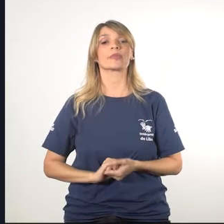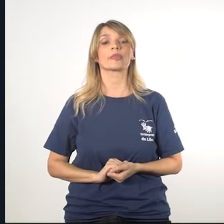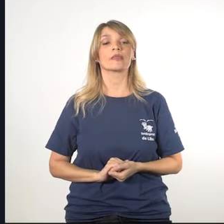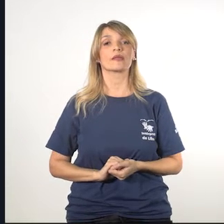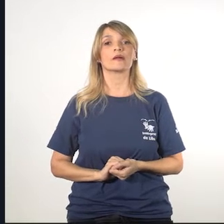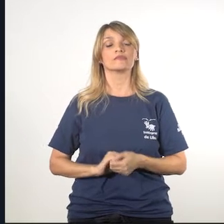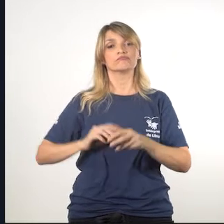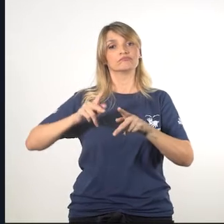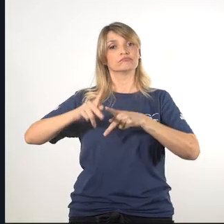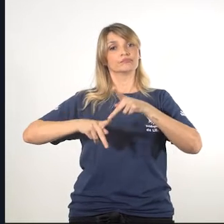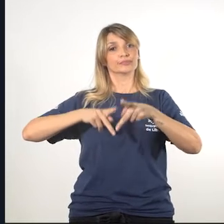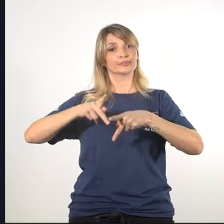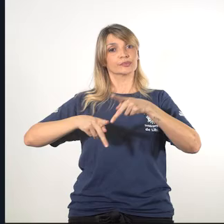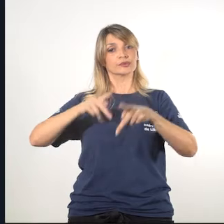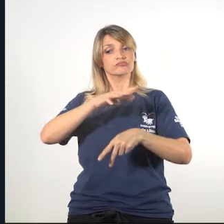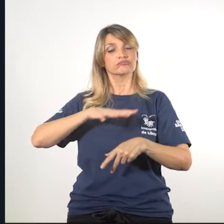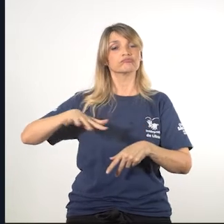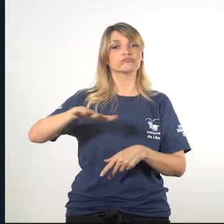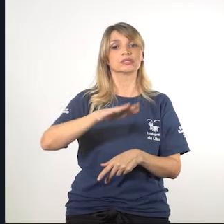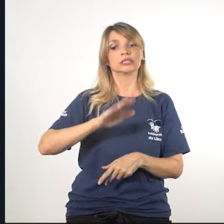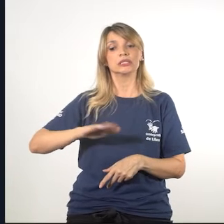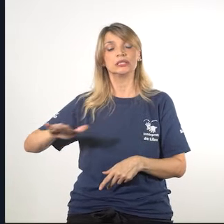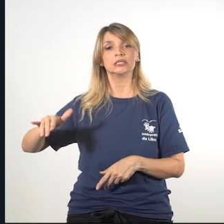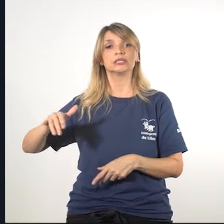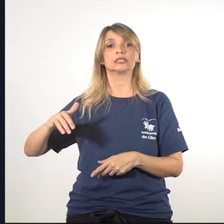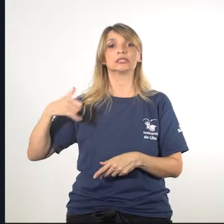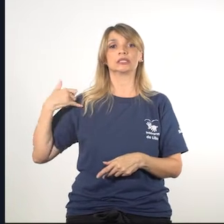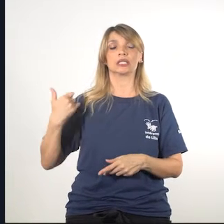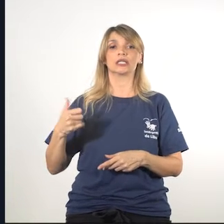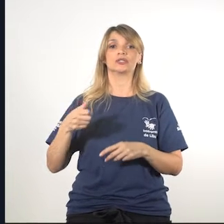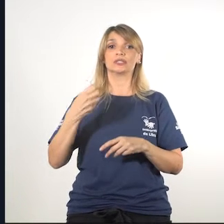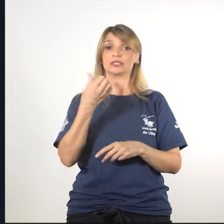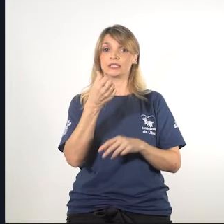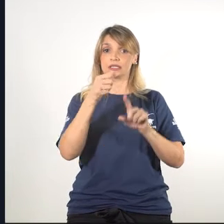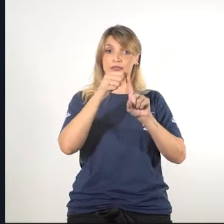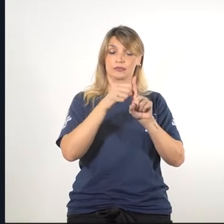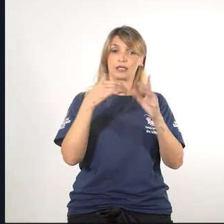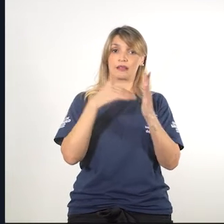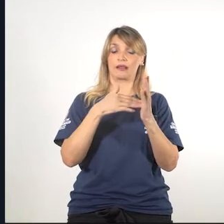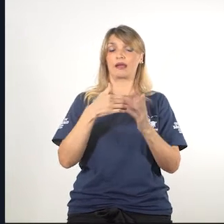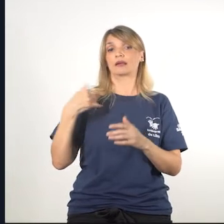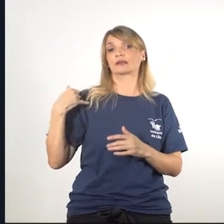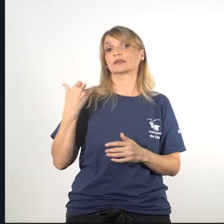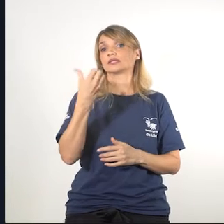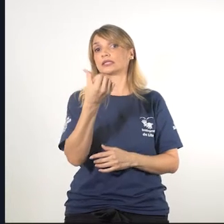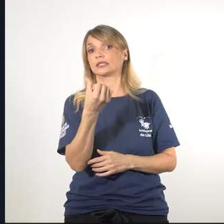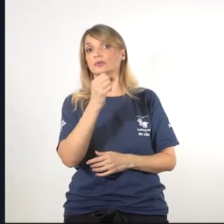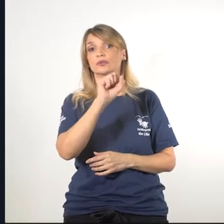das populações, crianças de 6 meses a 6 anos,